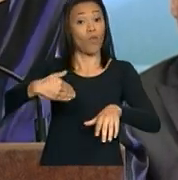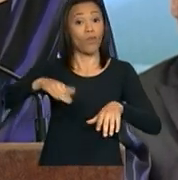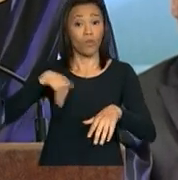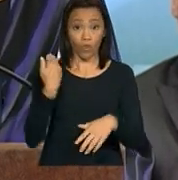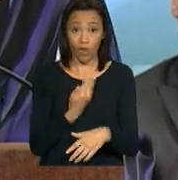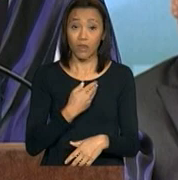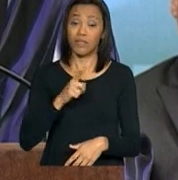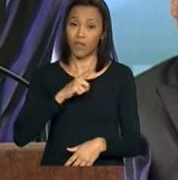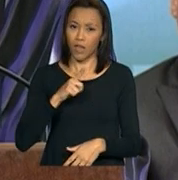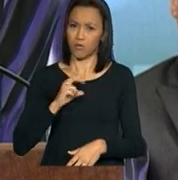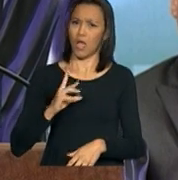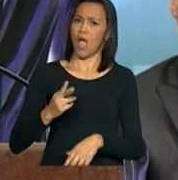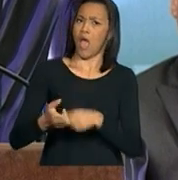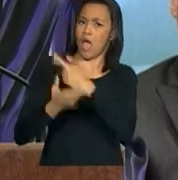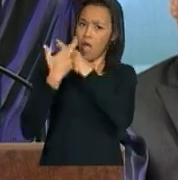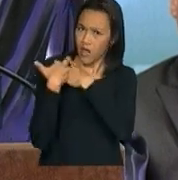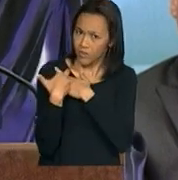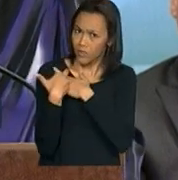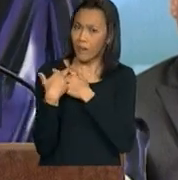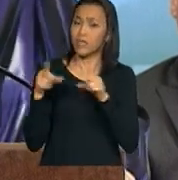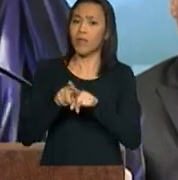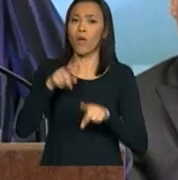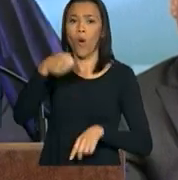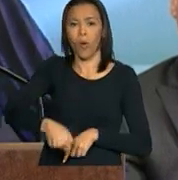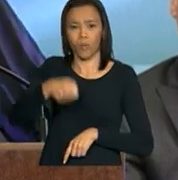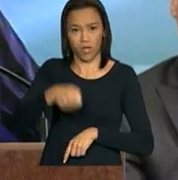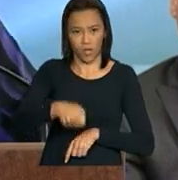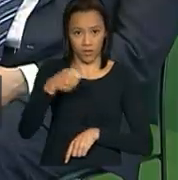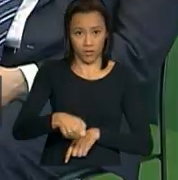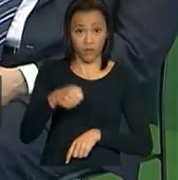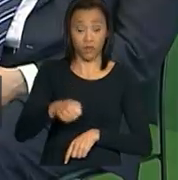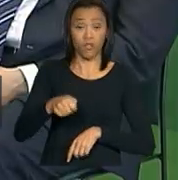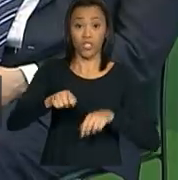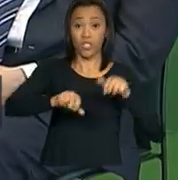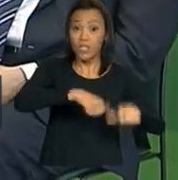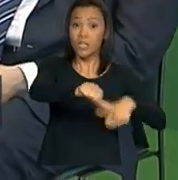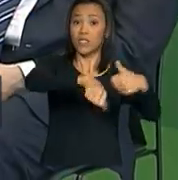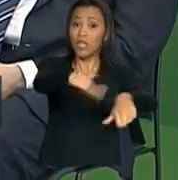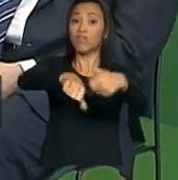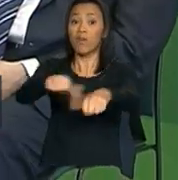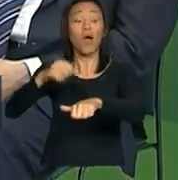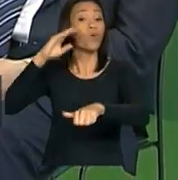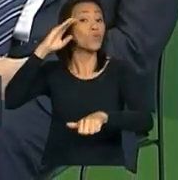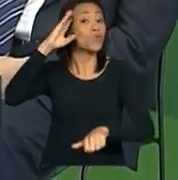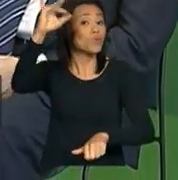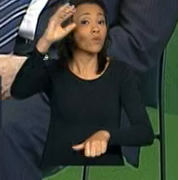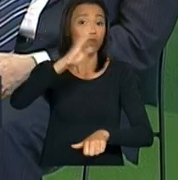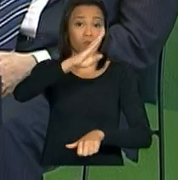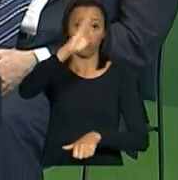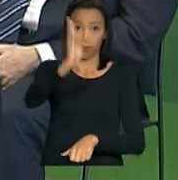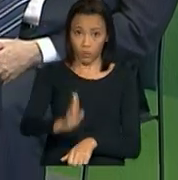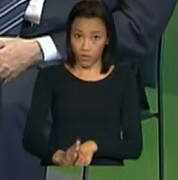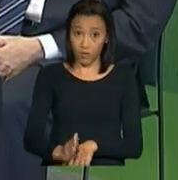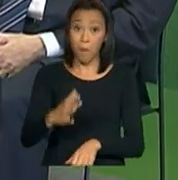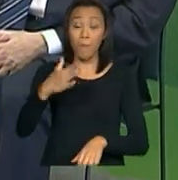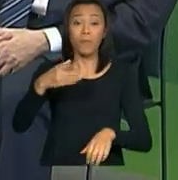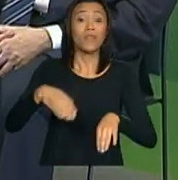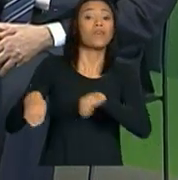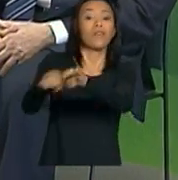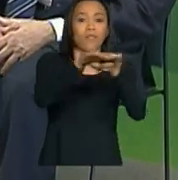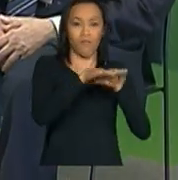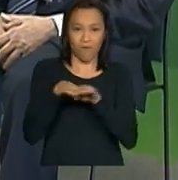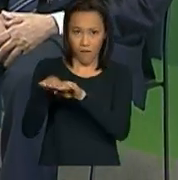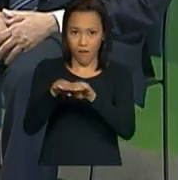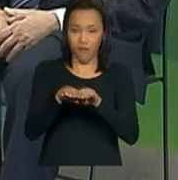responsabilidade e obrigação de continuar transformando o sonho de um Brasil mais justo e mais